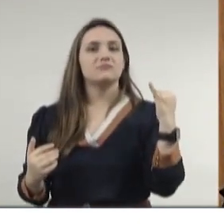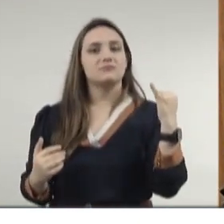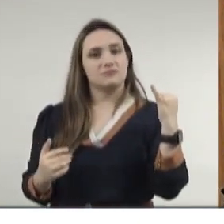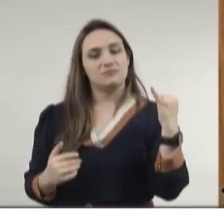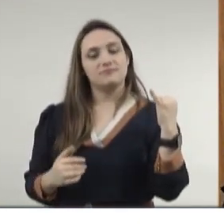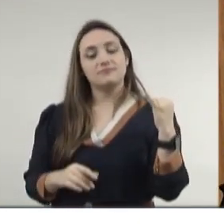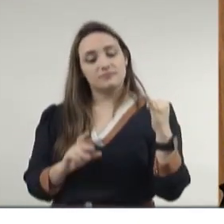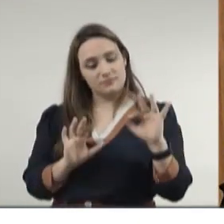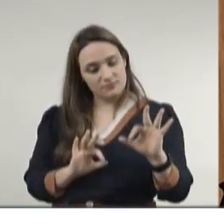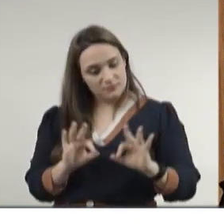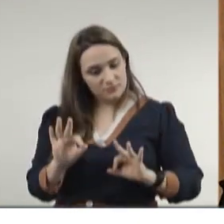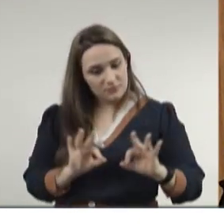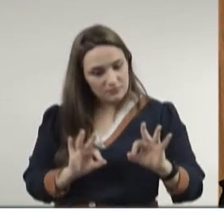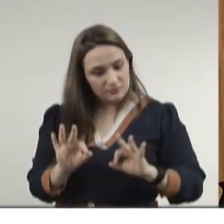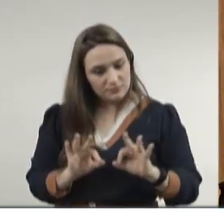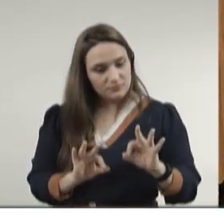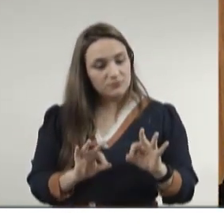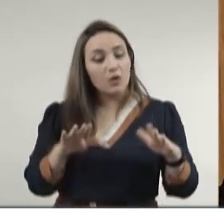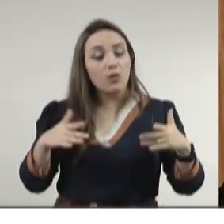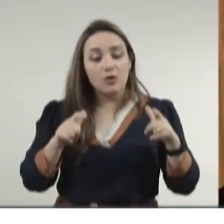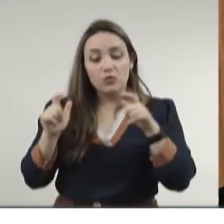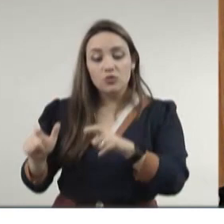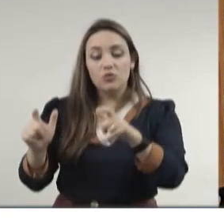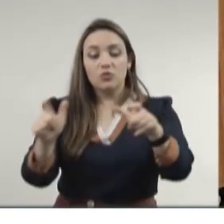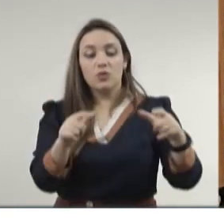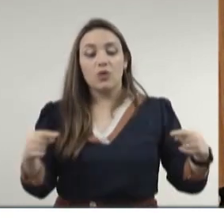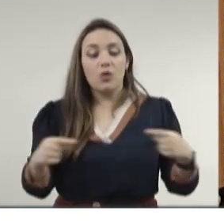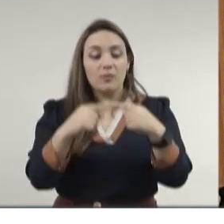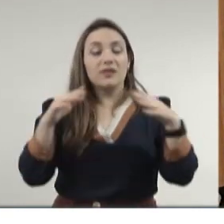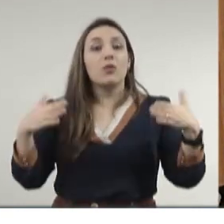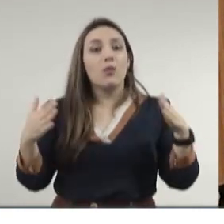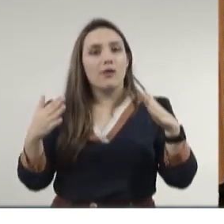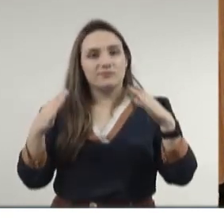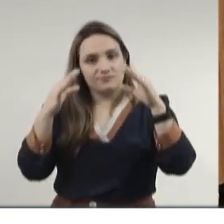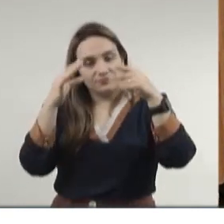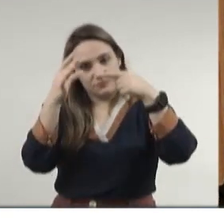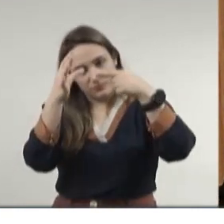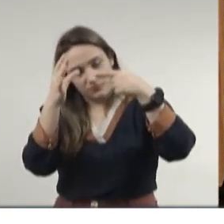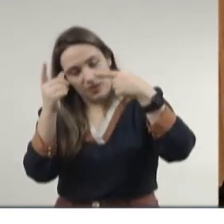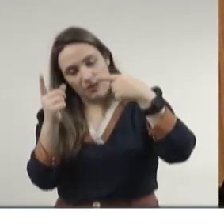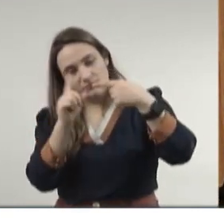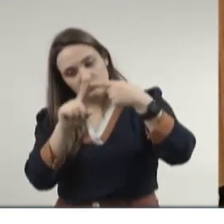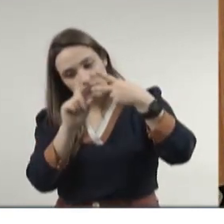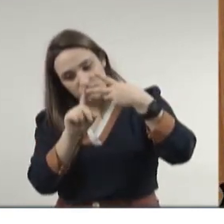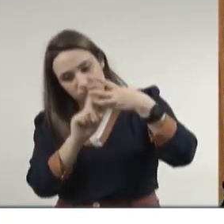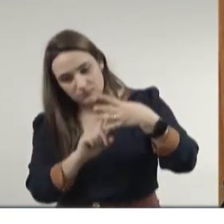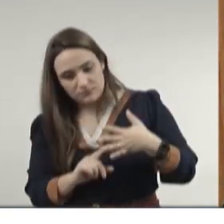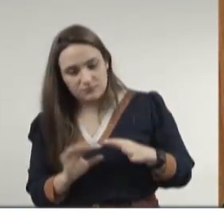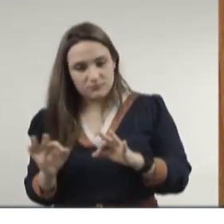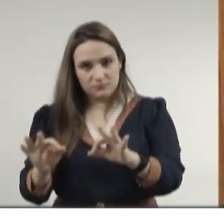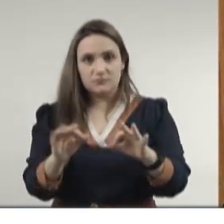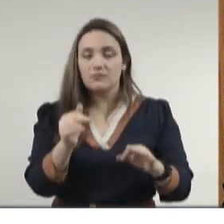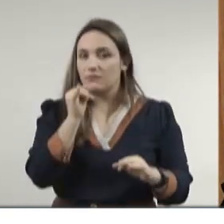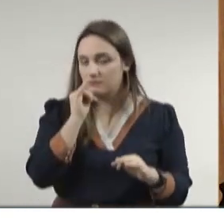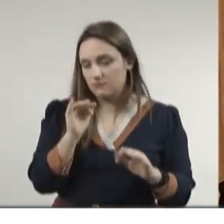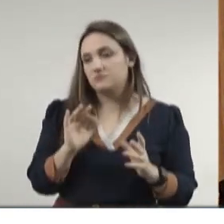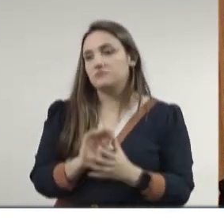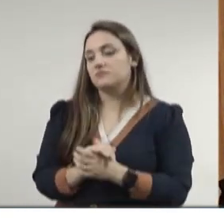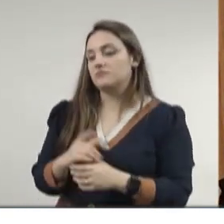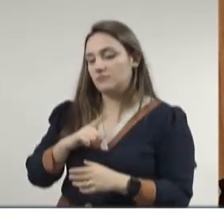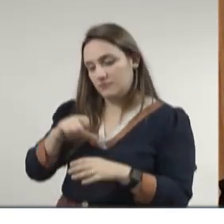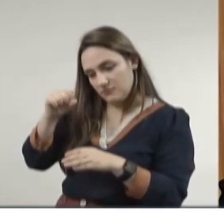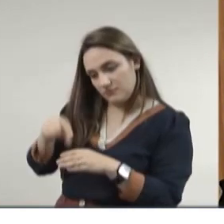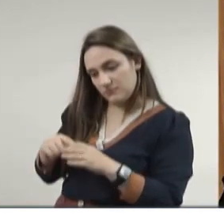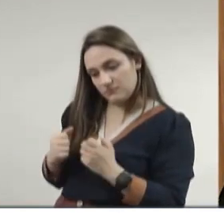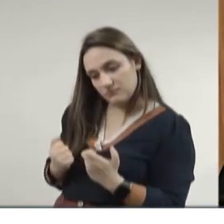e ordenamento territorial. Quando a gente fala de meio ambiente, a gente fala plantios